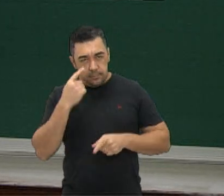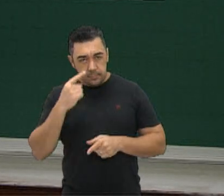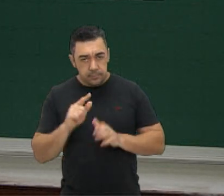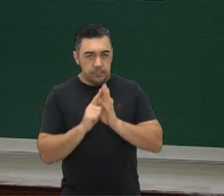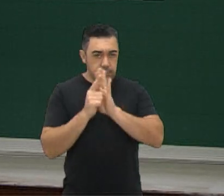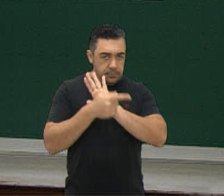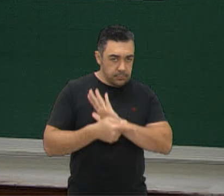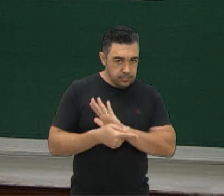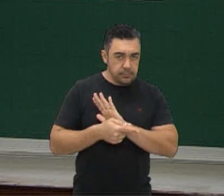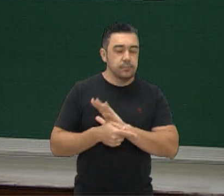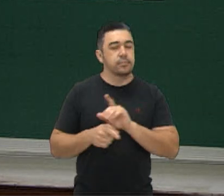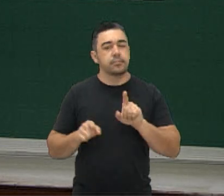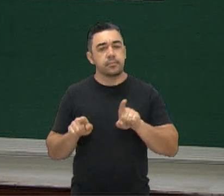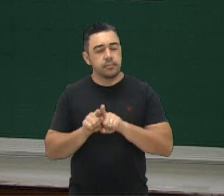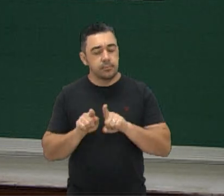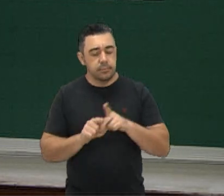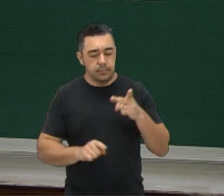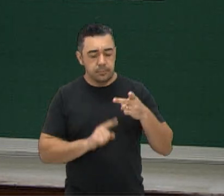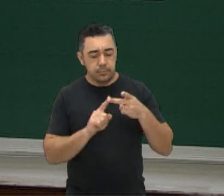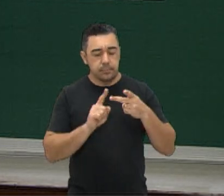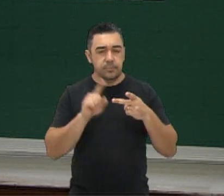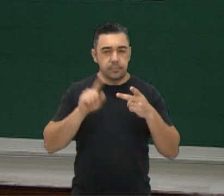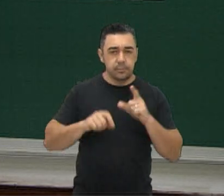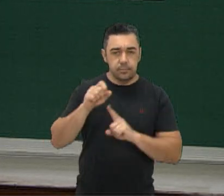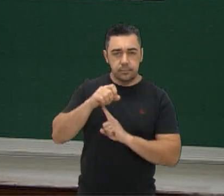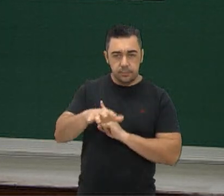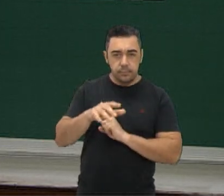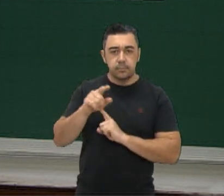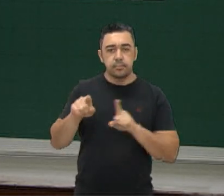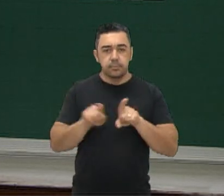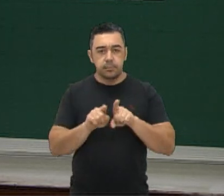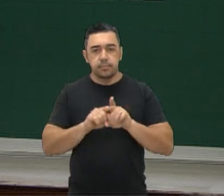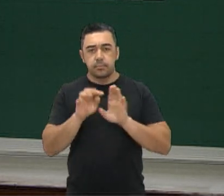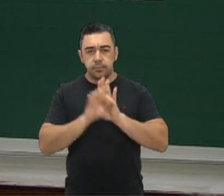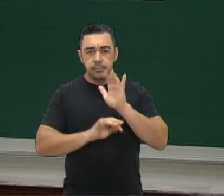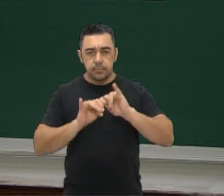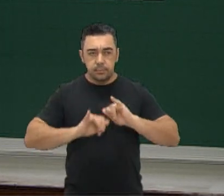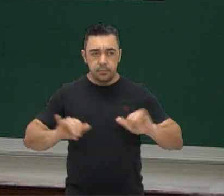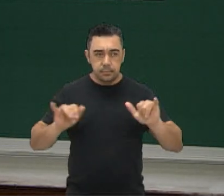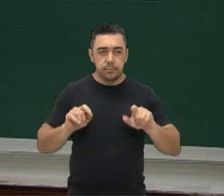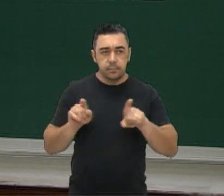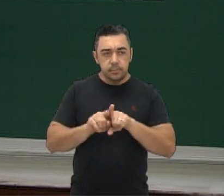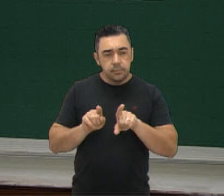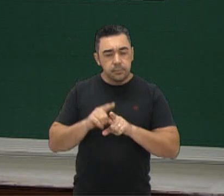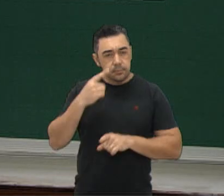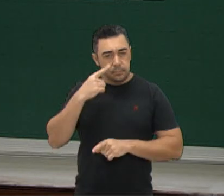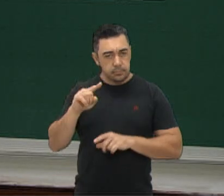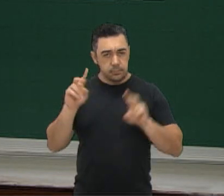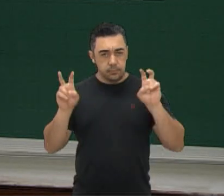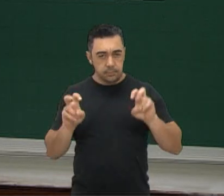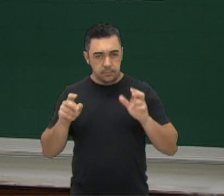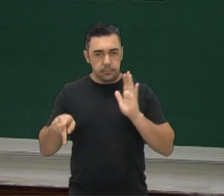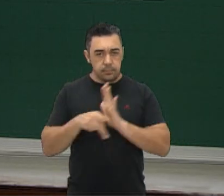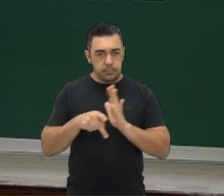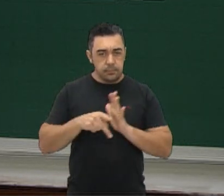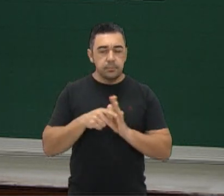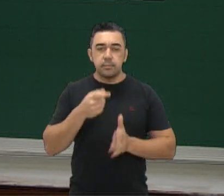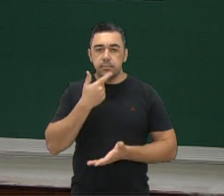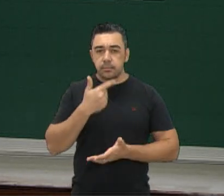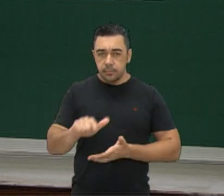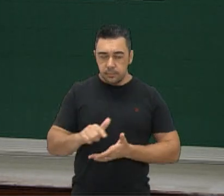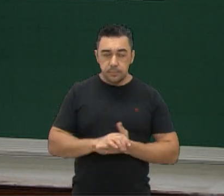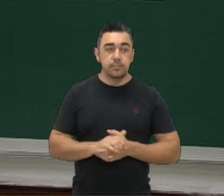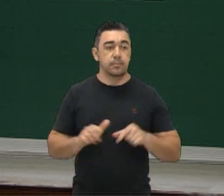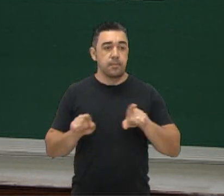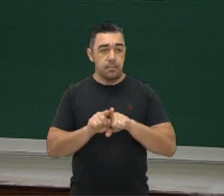sobre dito popular e vimos um pouquinho sobre historietas, sobre texto informativo, sobre expressões idiomáticas, né?